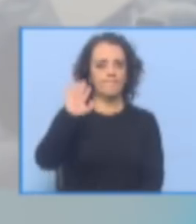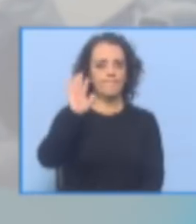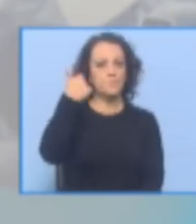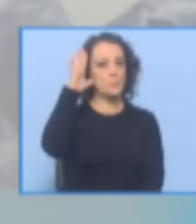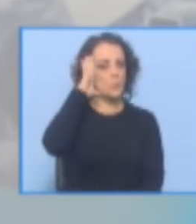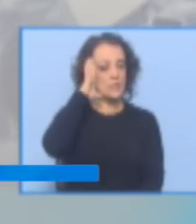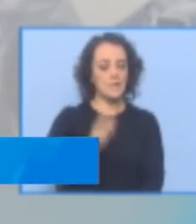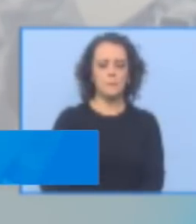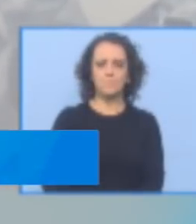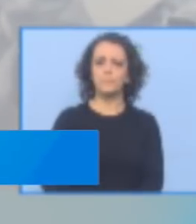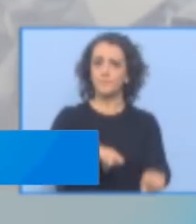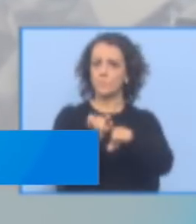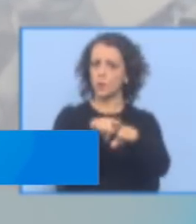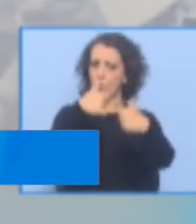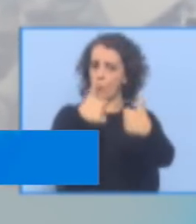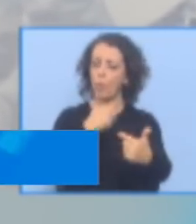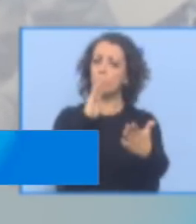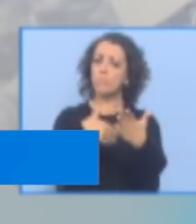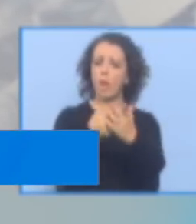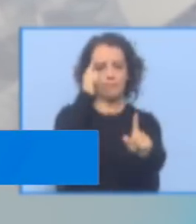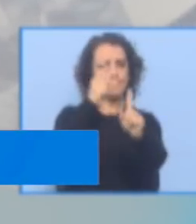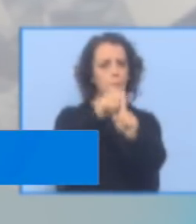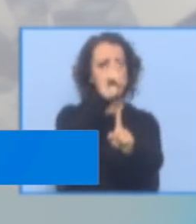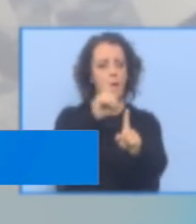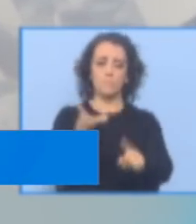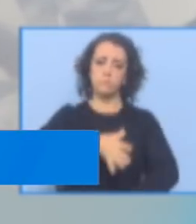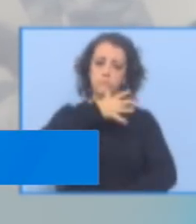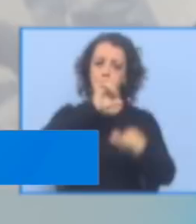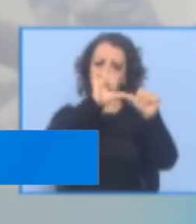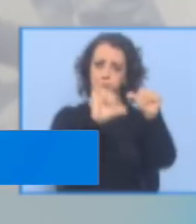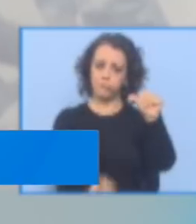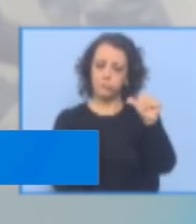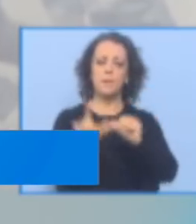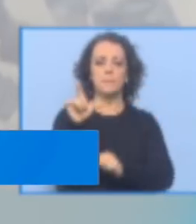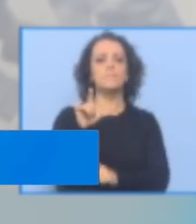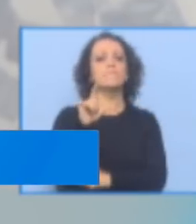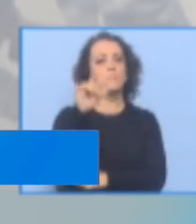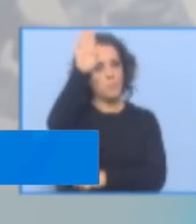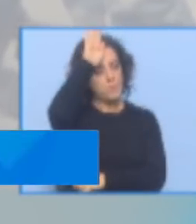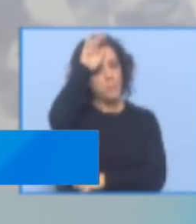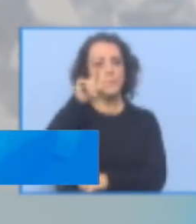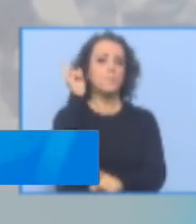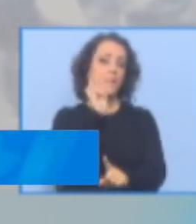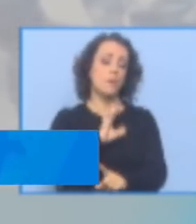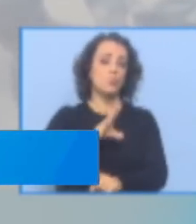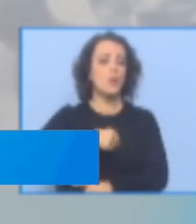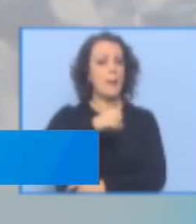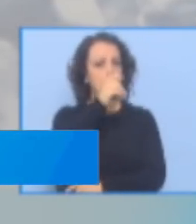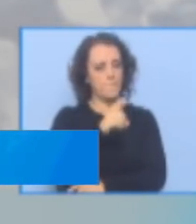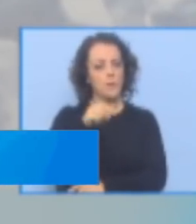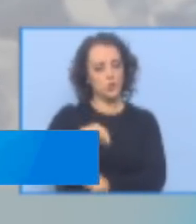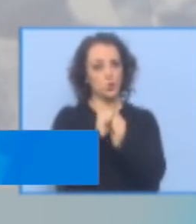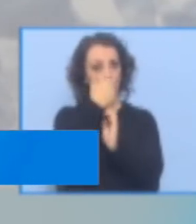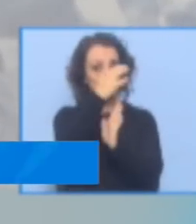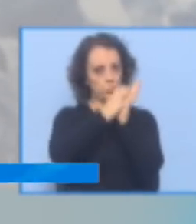Olá, muito boa tarde. A boa política está ao serviço da paz. É o tema da mensagem do Papa para o Dia Mundial da Paz. Um documento que hoje